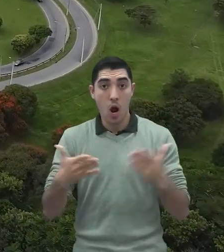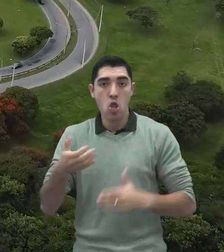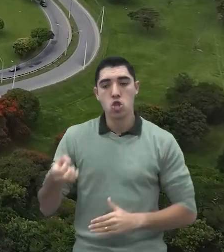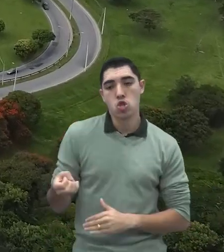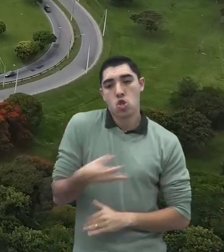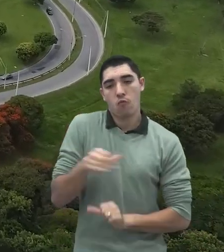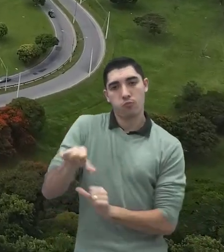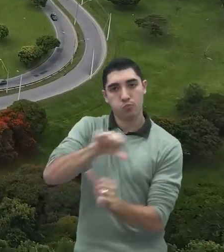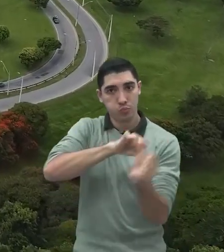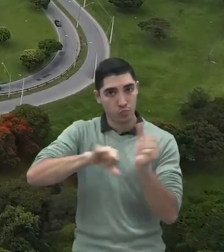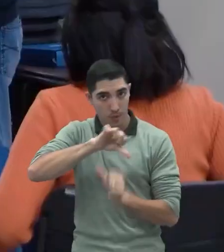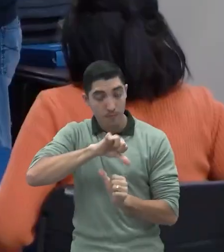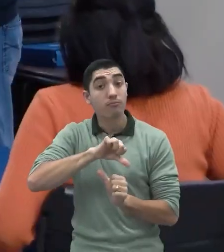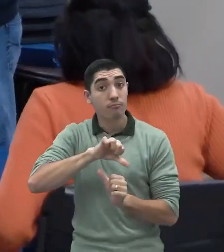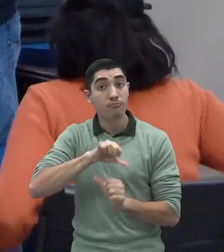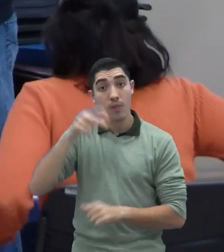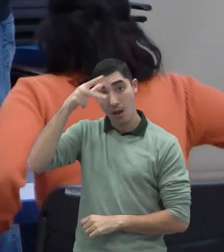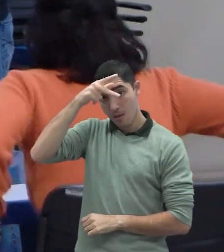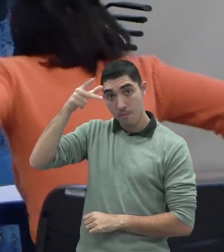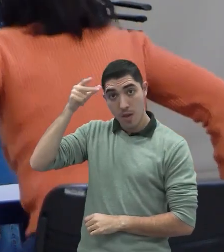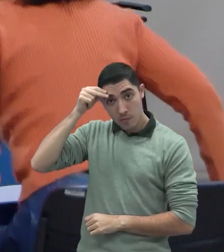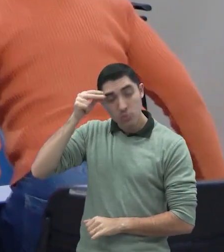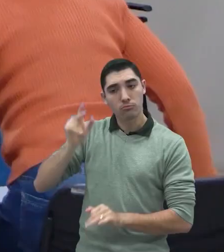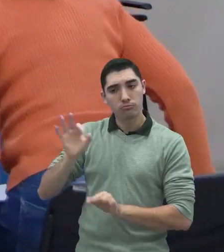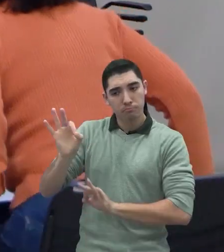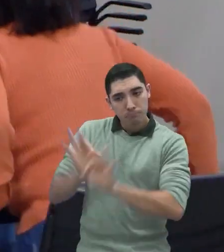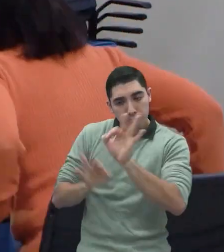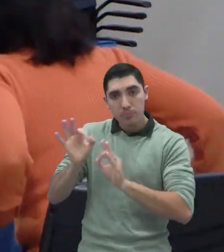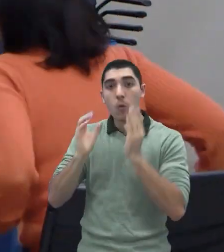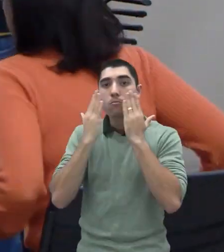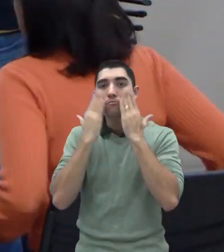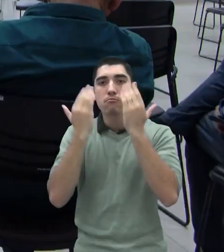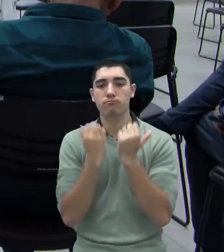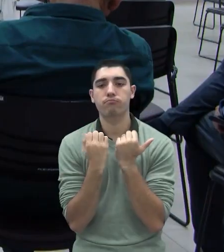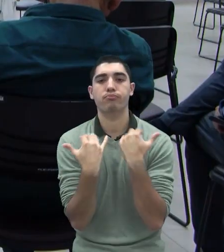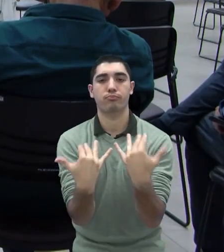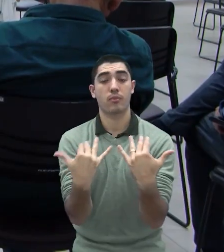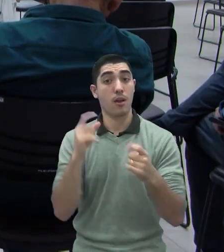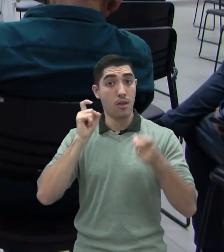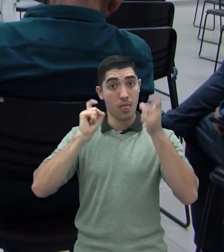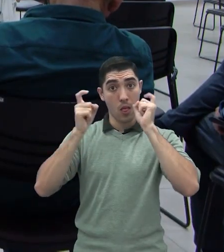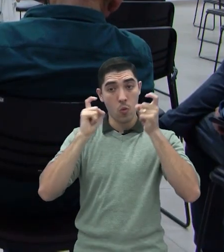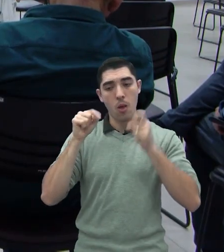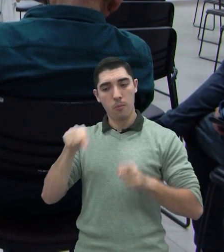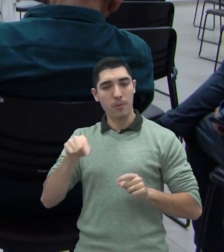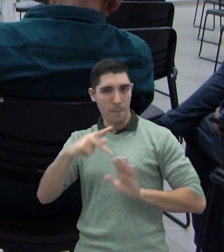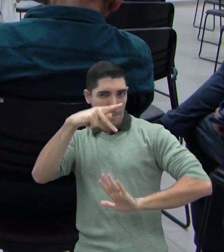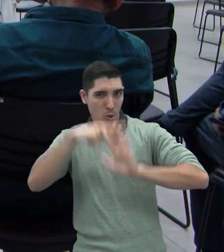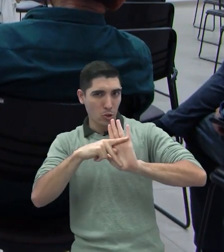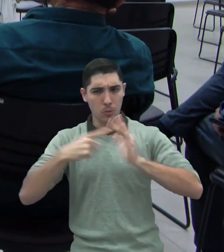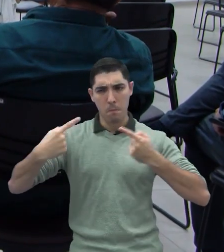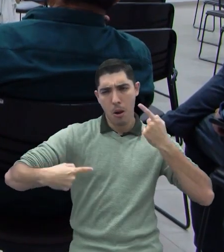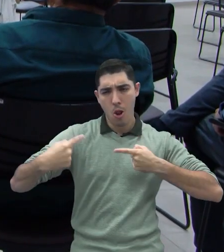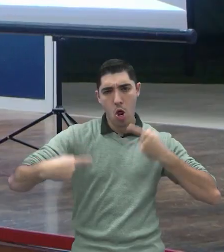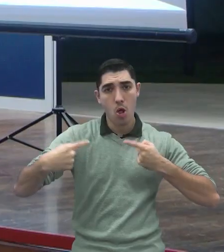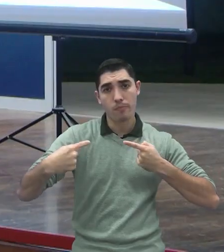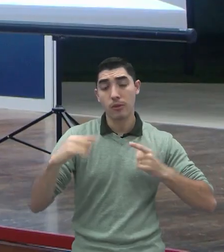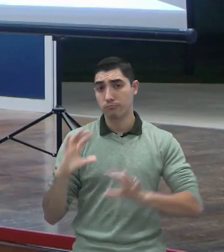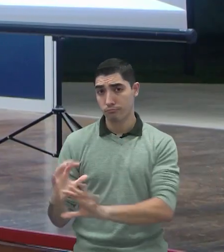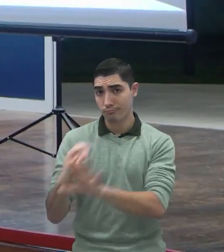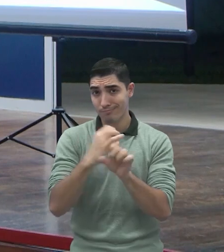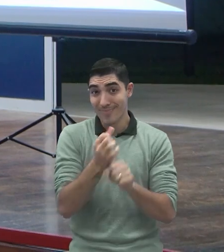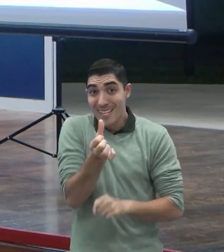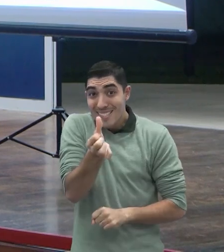passar por uma atualização. E, para isso, a Prefeitura está realizando audiências públicas para debater o projeto.